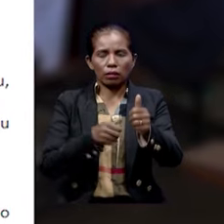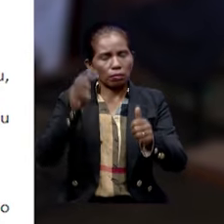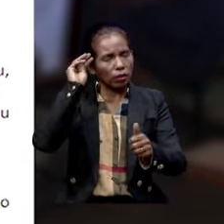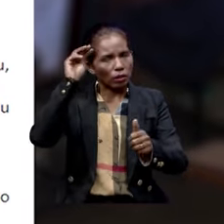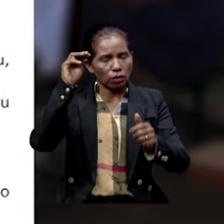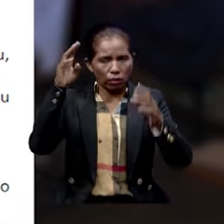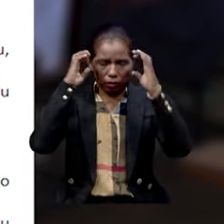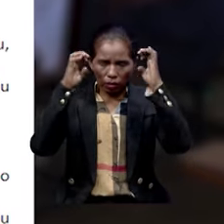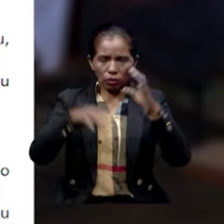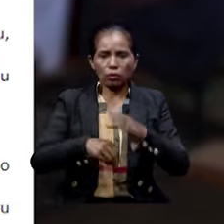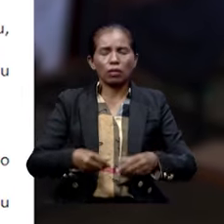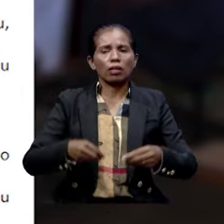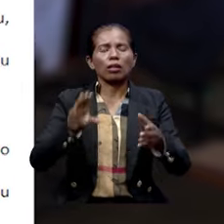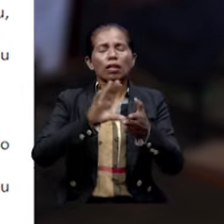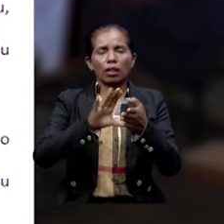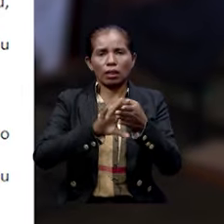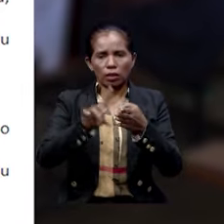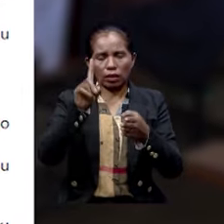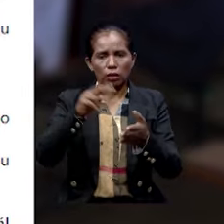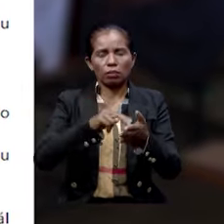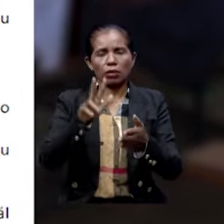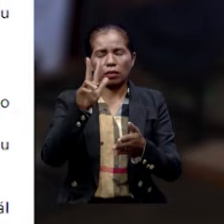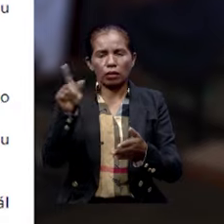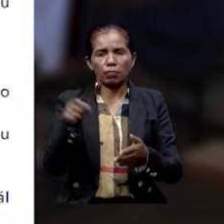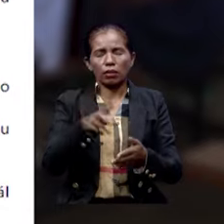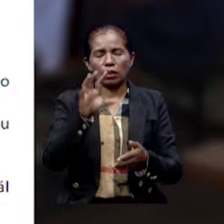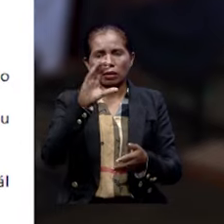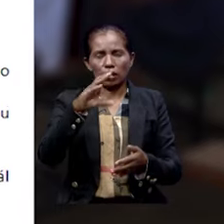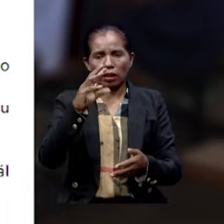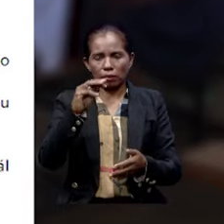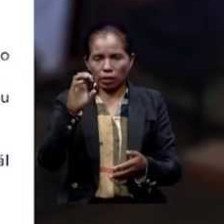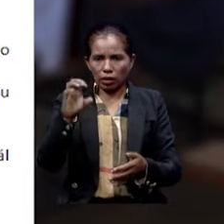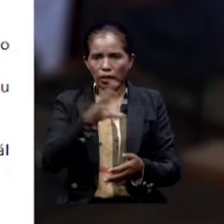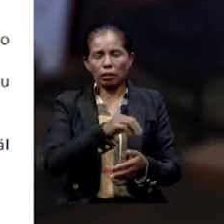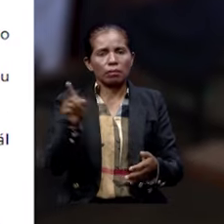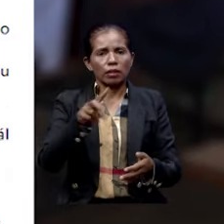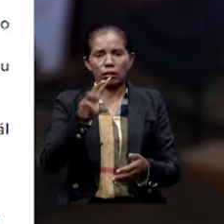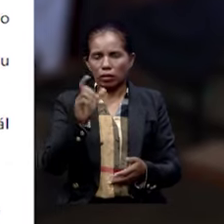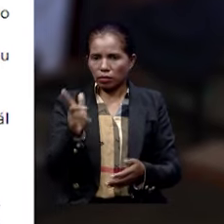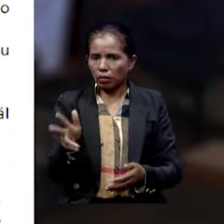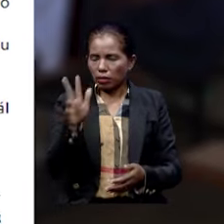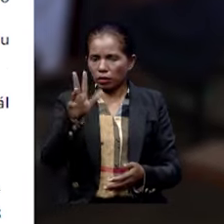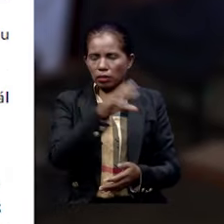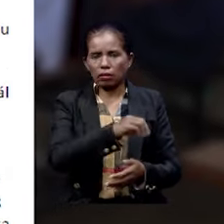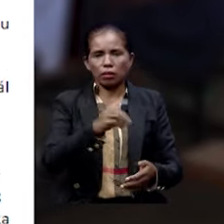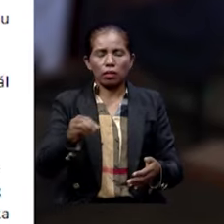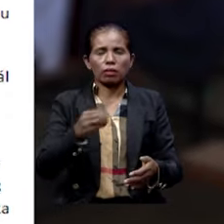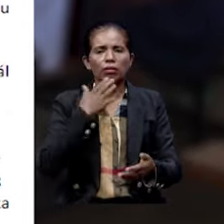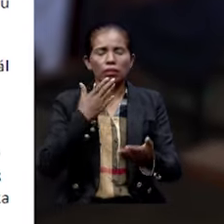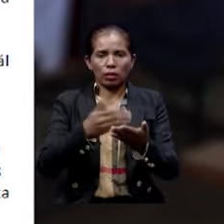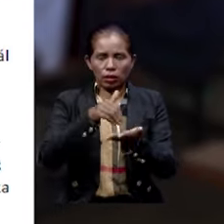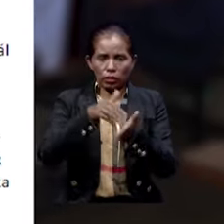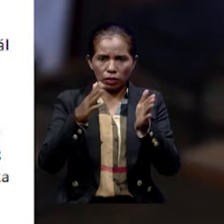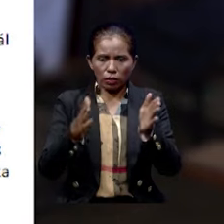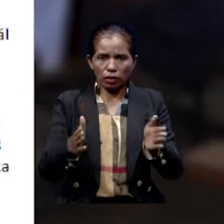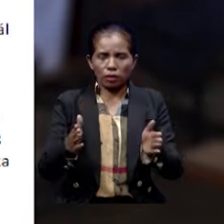sair despacho, ida o número tolo para o alo, para CME, para Rihun Rua Ensin Tolo, onde regula a quantidade de estudante e a